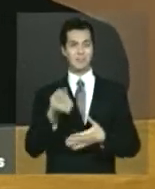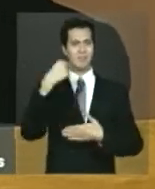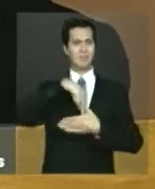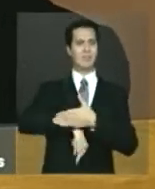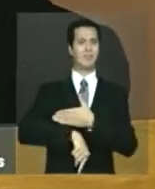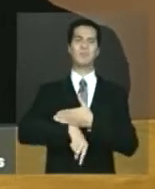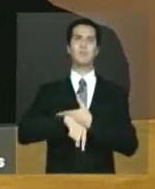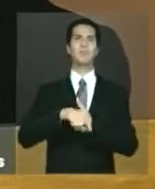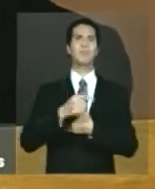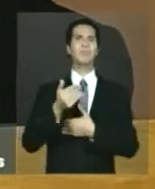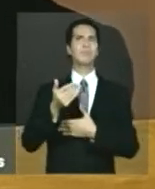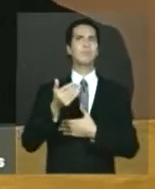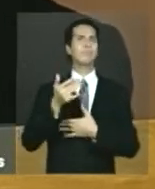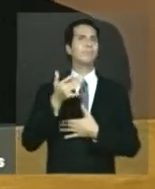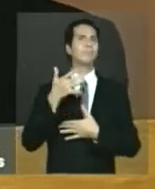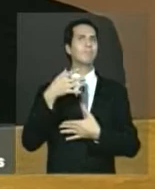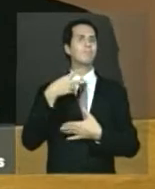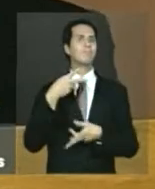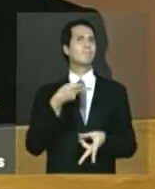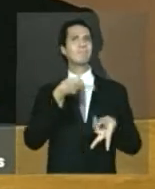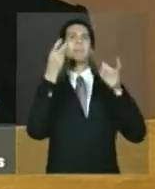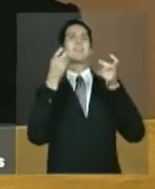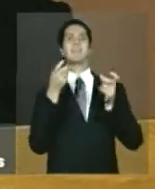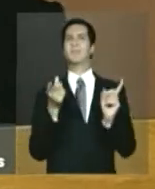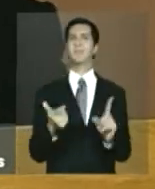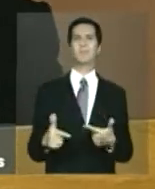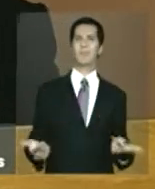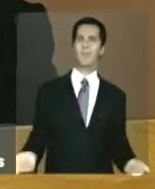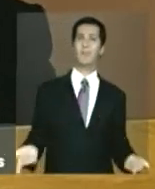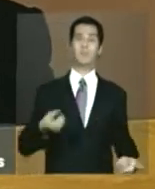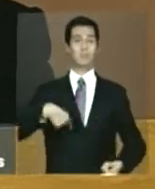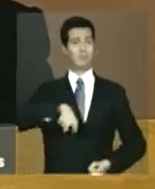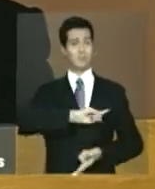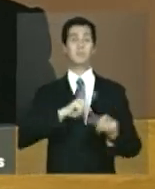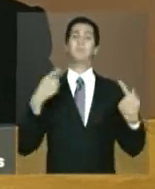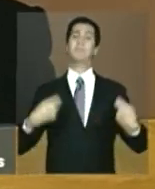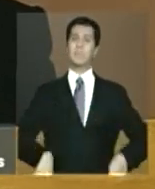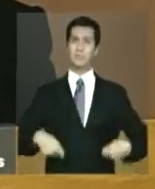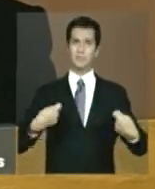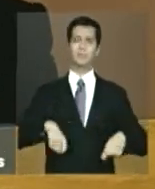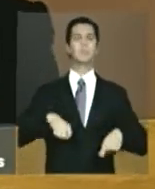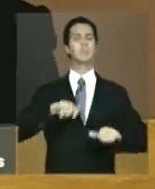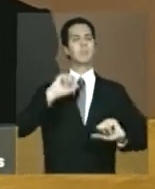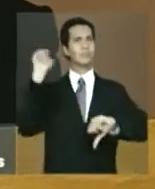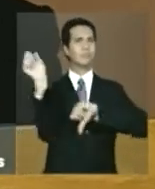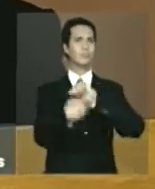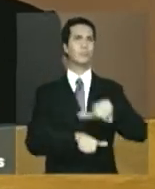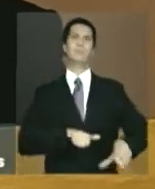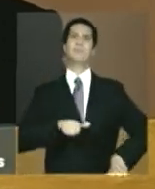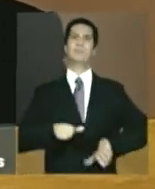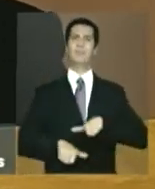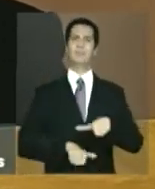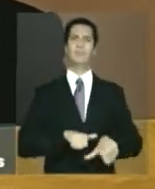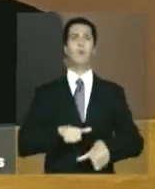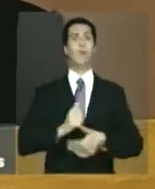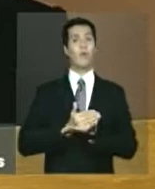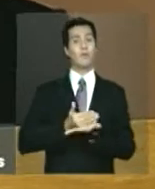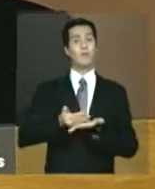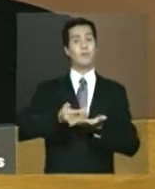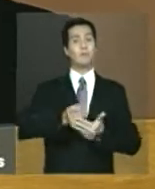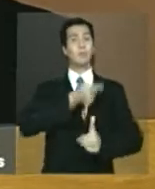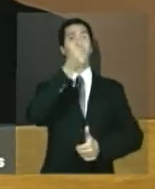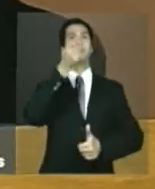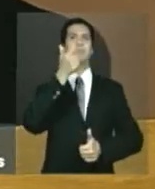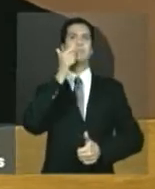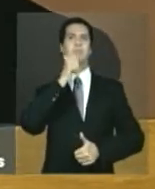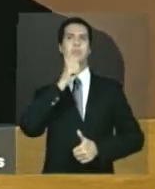culturalmente que nós precisamos começar a desconstruir a partir dos próprios e próprias trabalhador tô dizendo